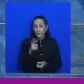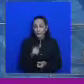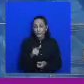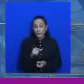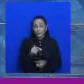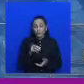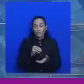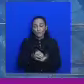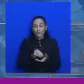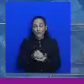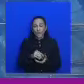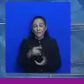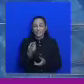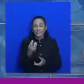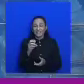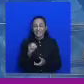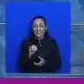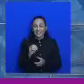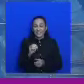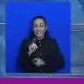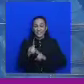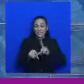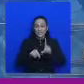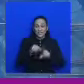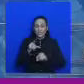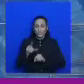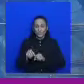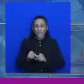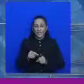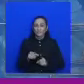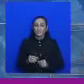sorteados. Bola azul, número 05.